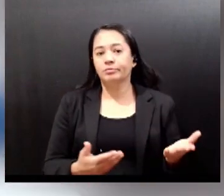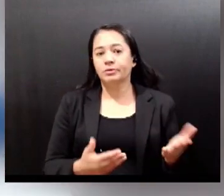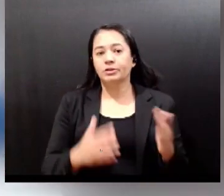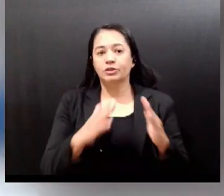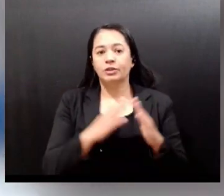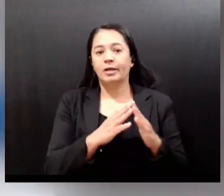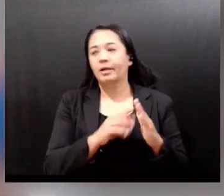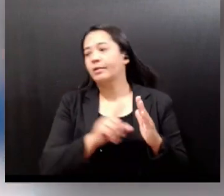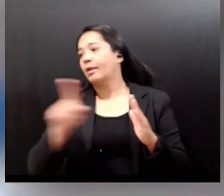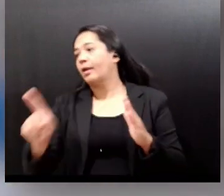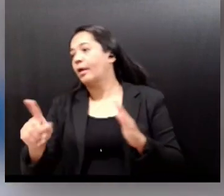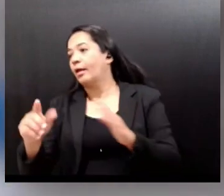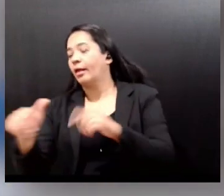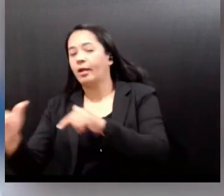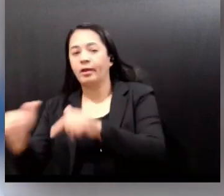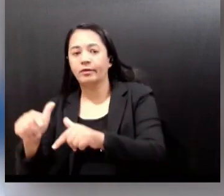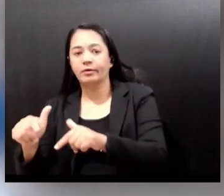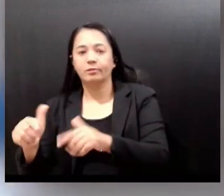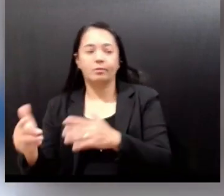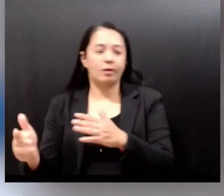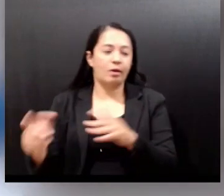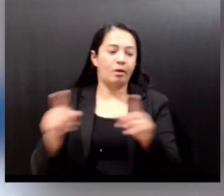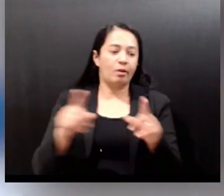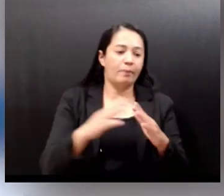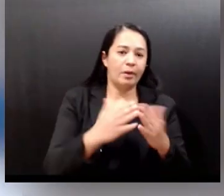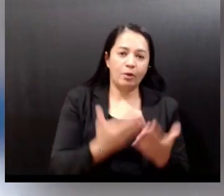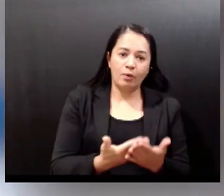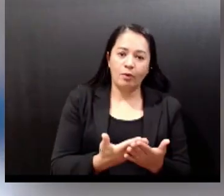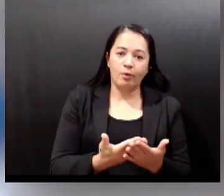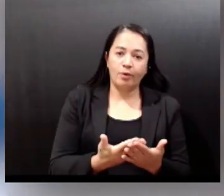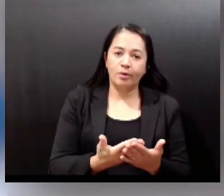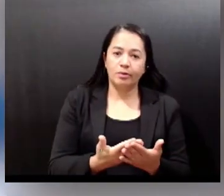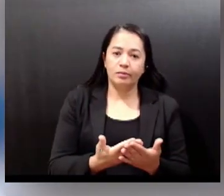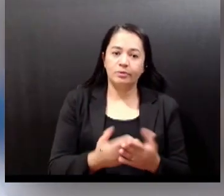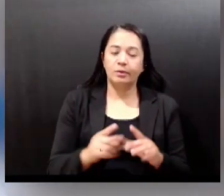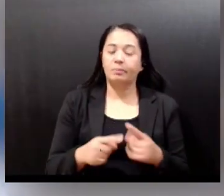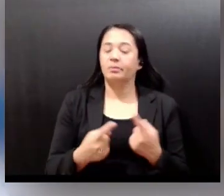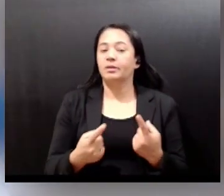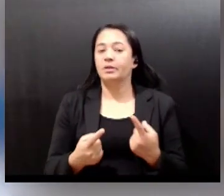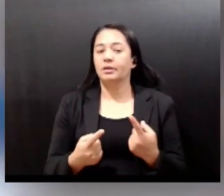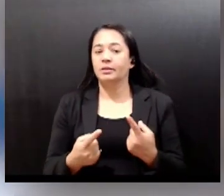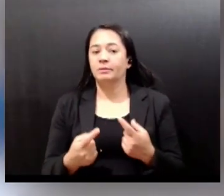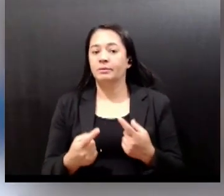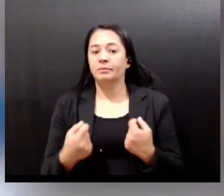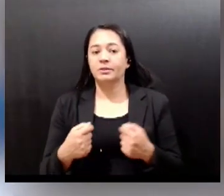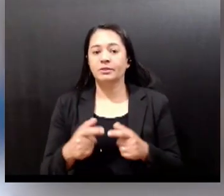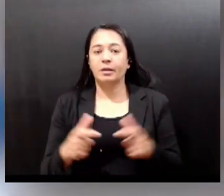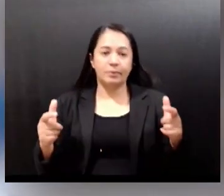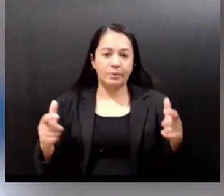para o comércio, de casa para a escola, e há uma expectativa até de ampliação disso. Umas pessoas